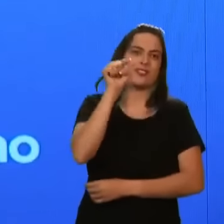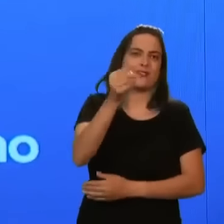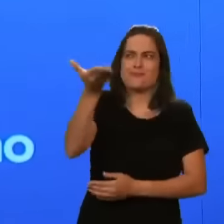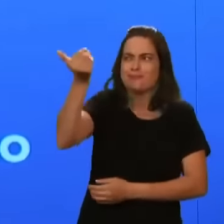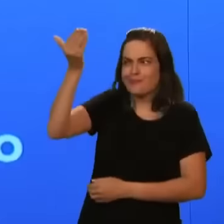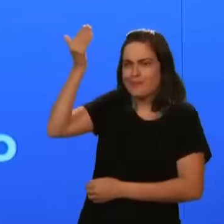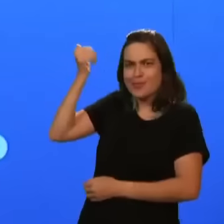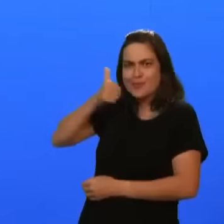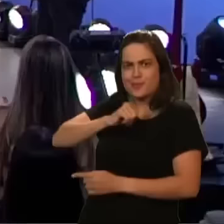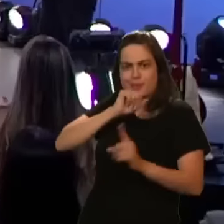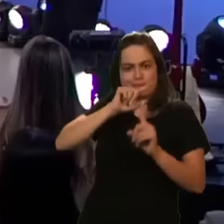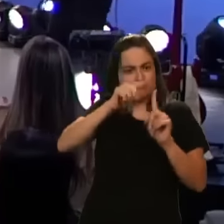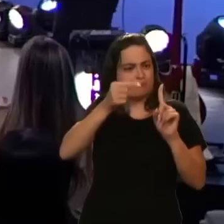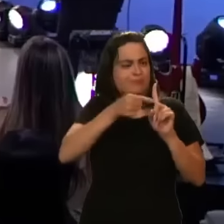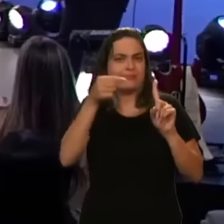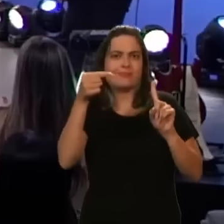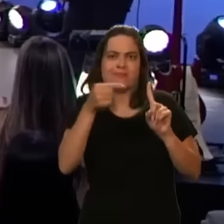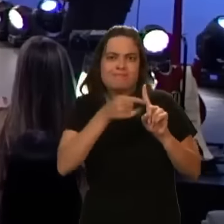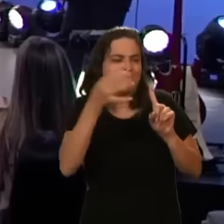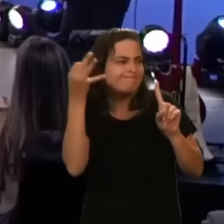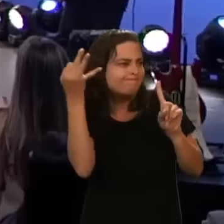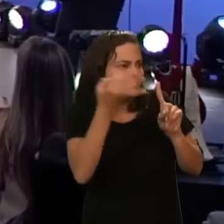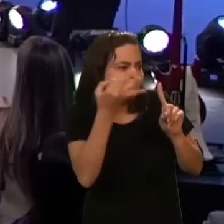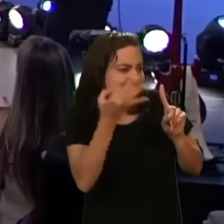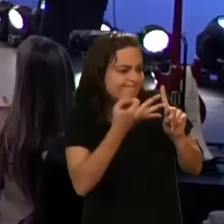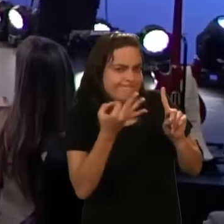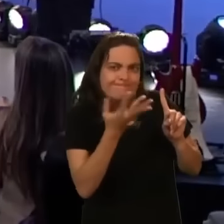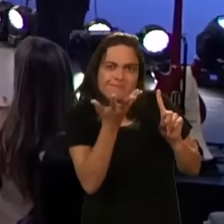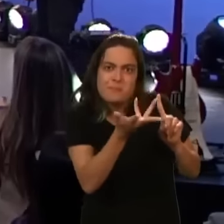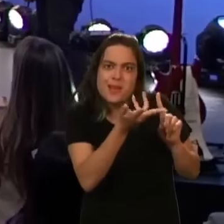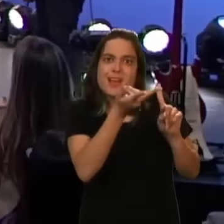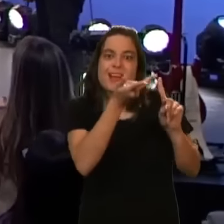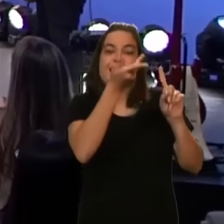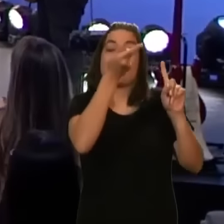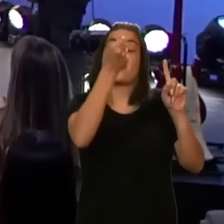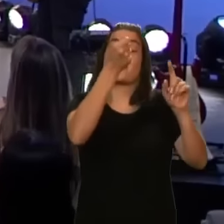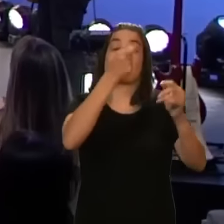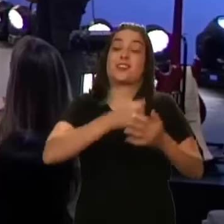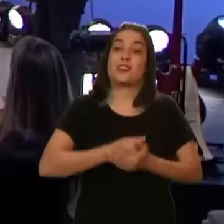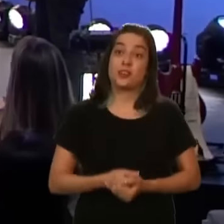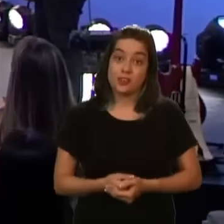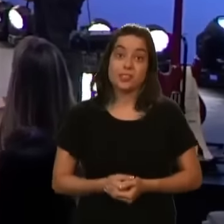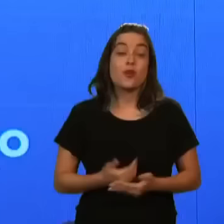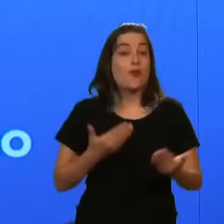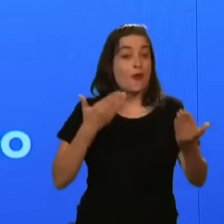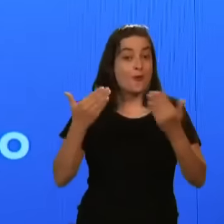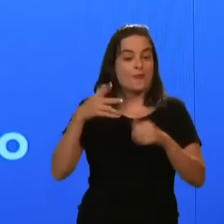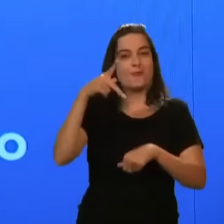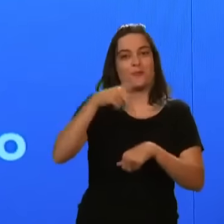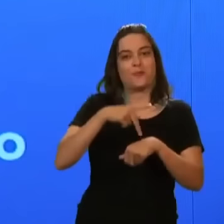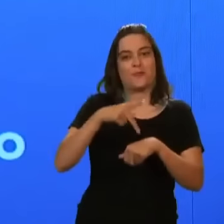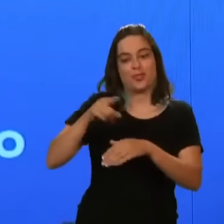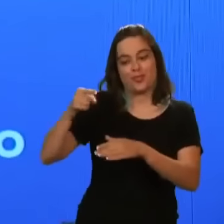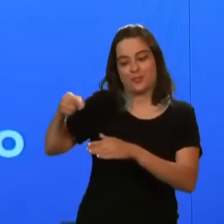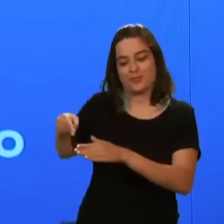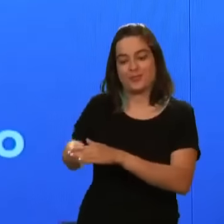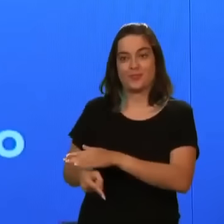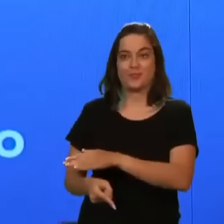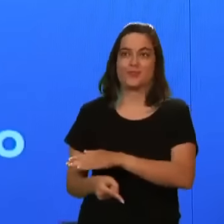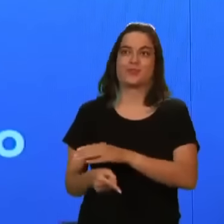ventre materno de forma assombrosamente maravilhosa, como as pedras nas